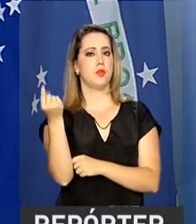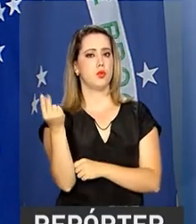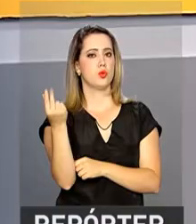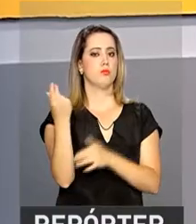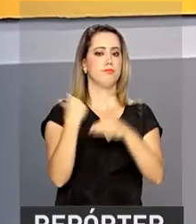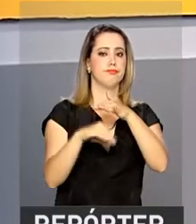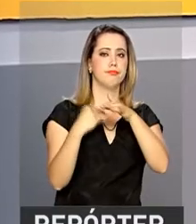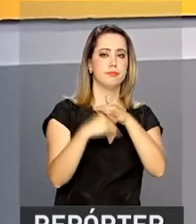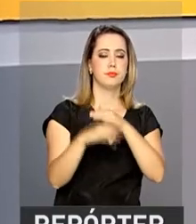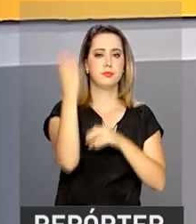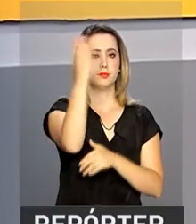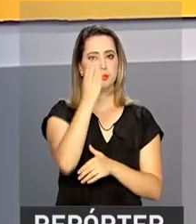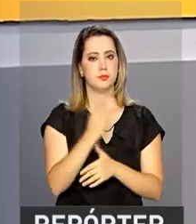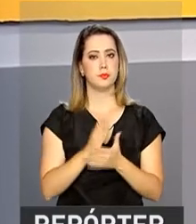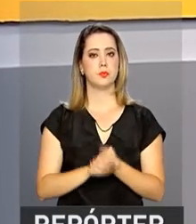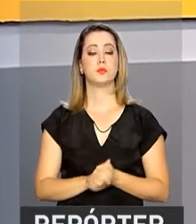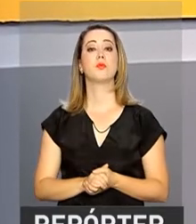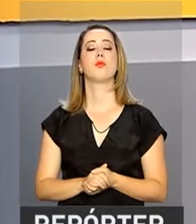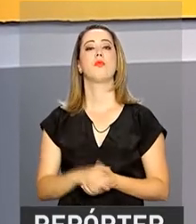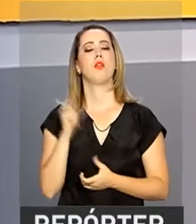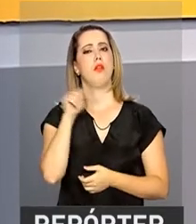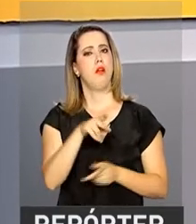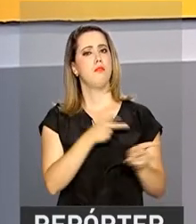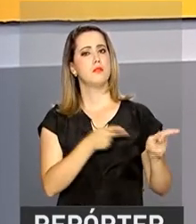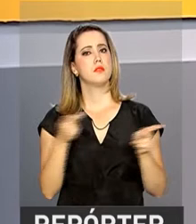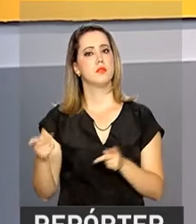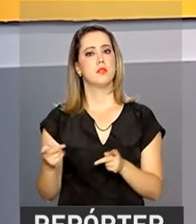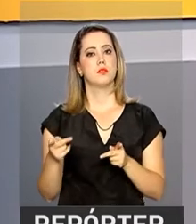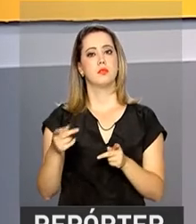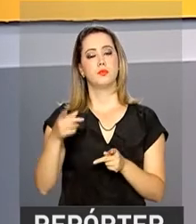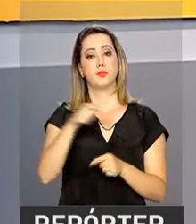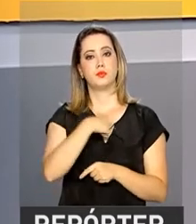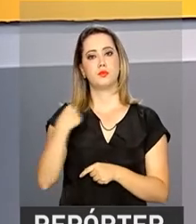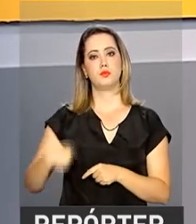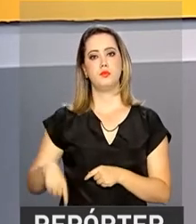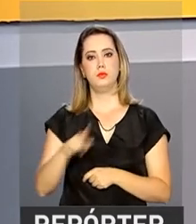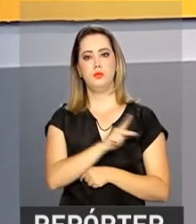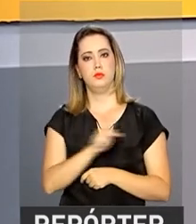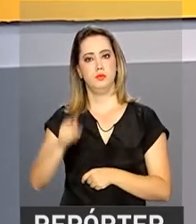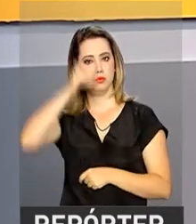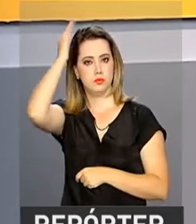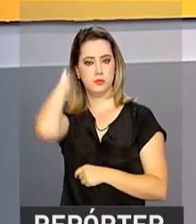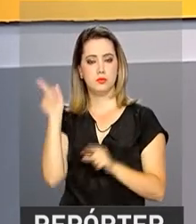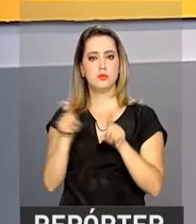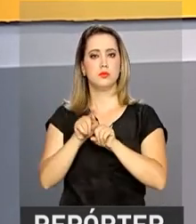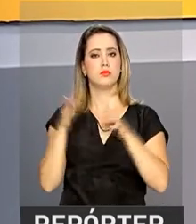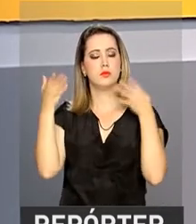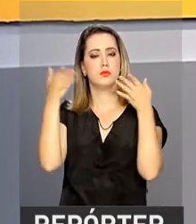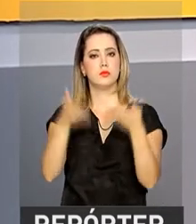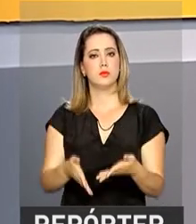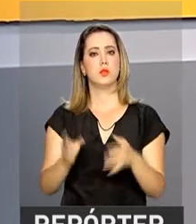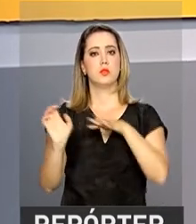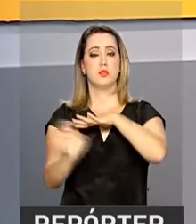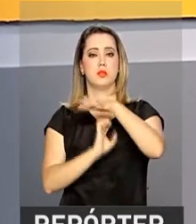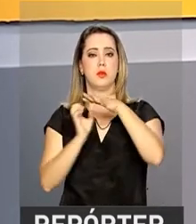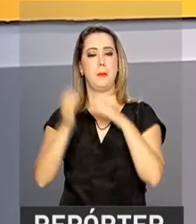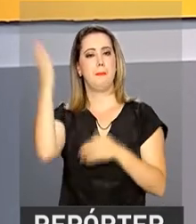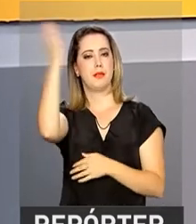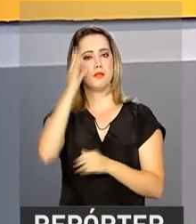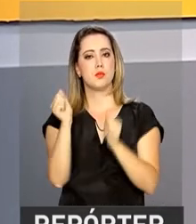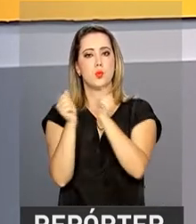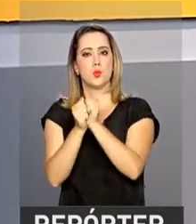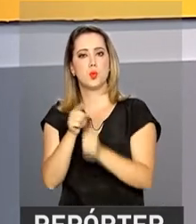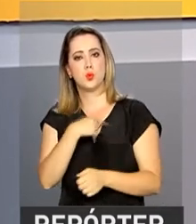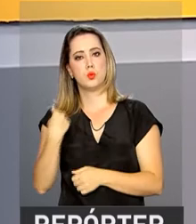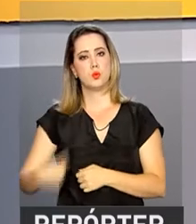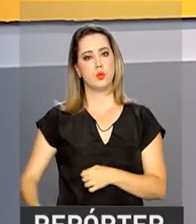país. Ainda durante a visita à China, o presidente Temer também participa do Seminário Empresarial Brasil-China, organizado